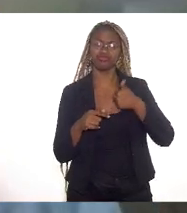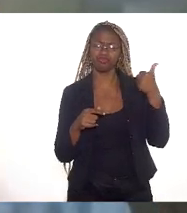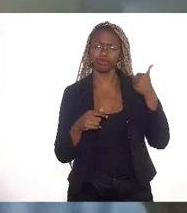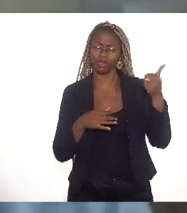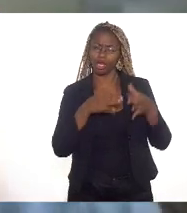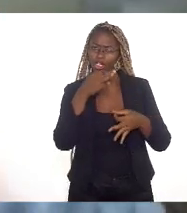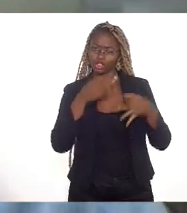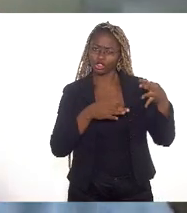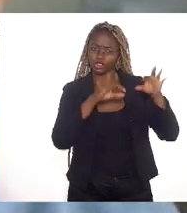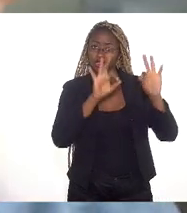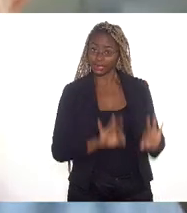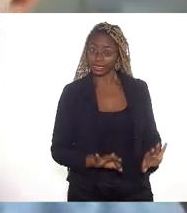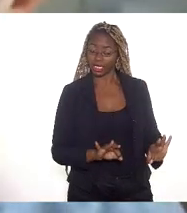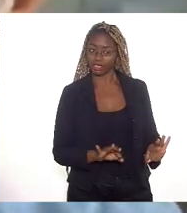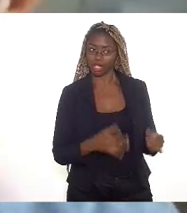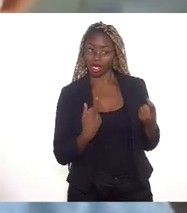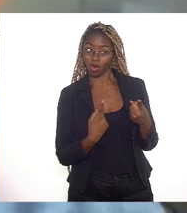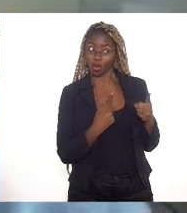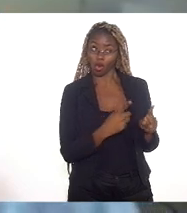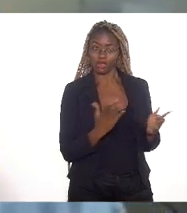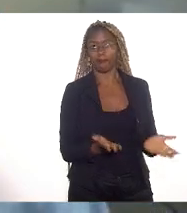o enfrentamento à pobreza.